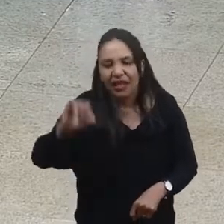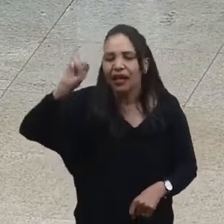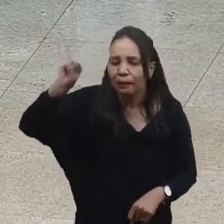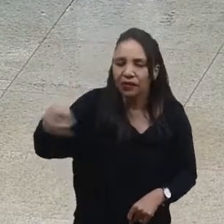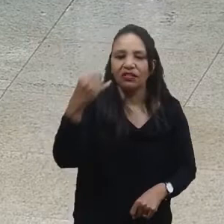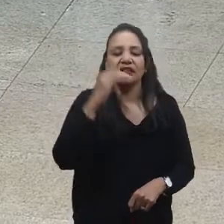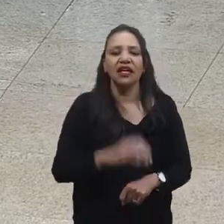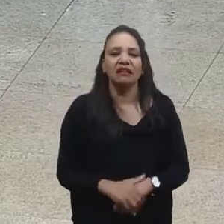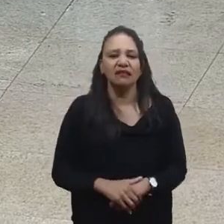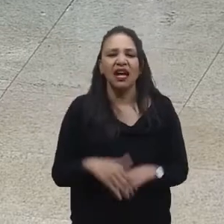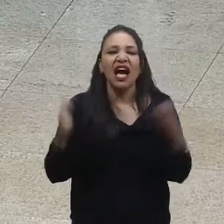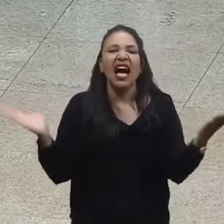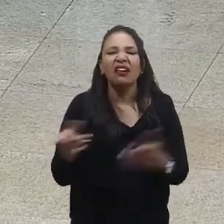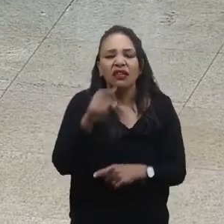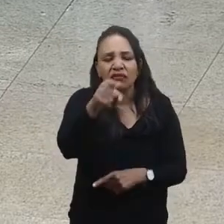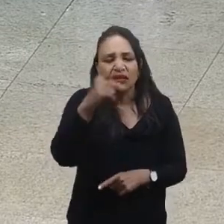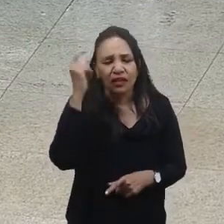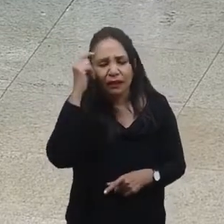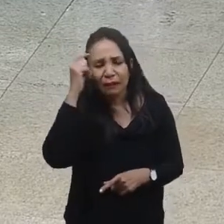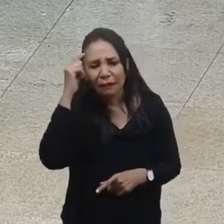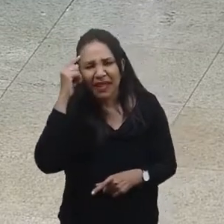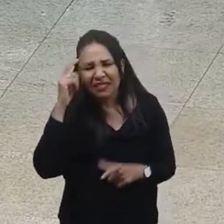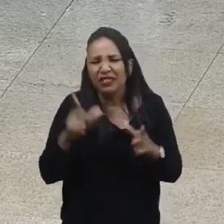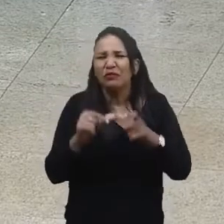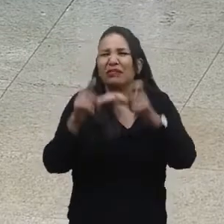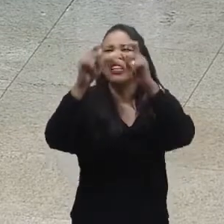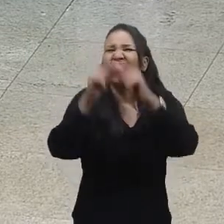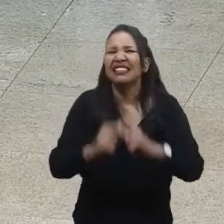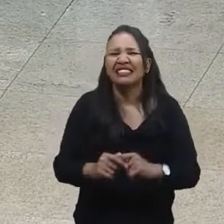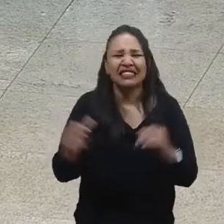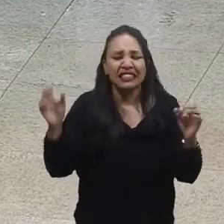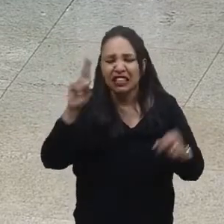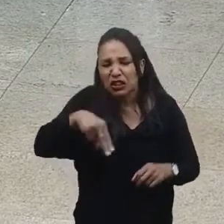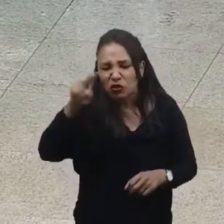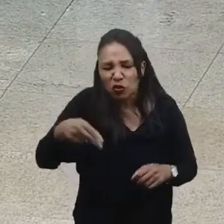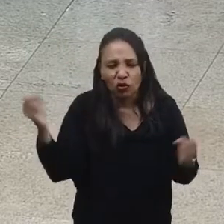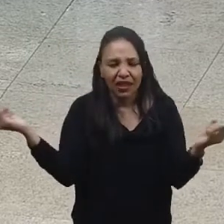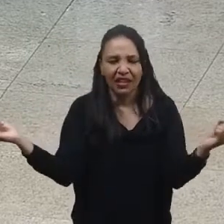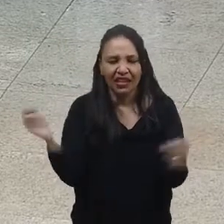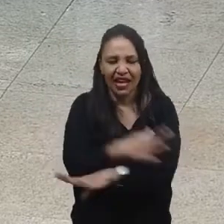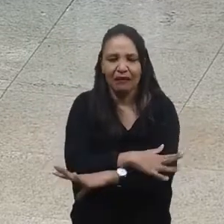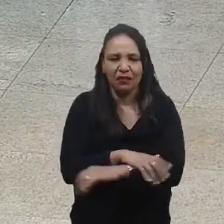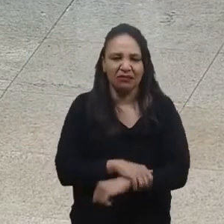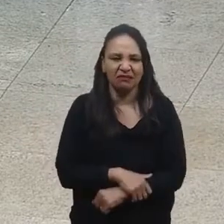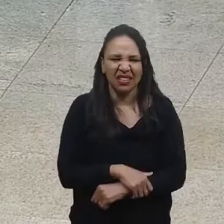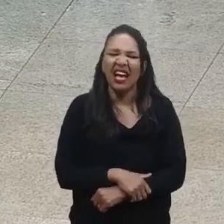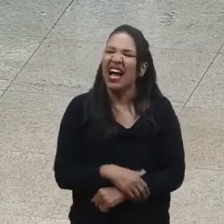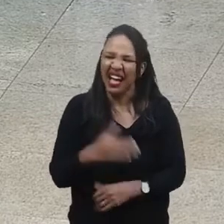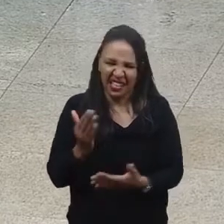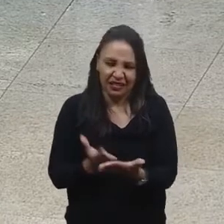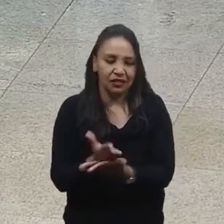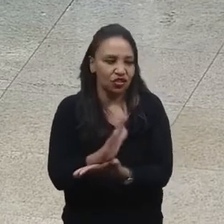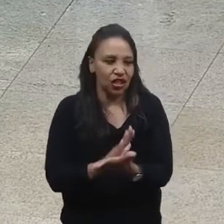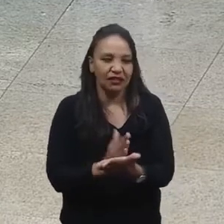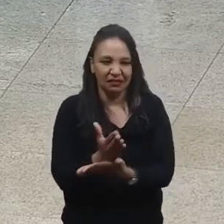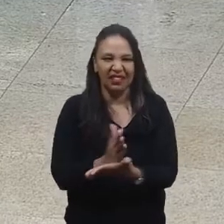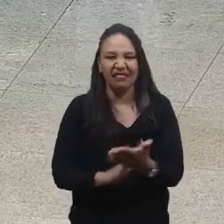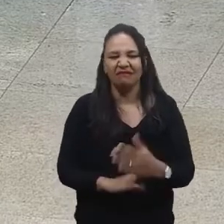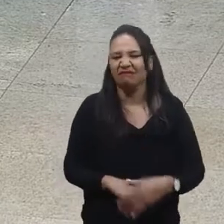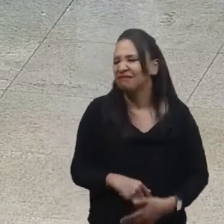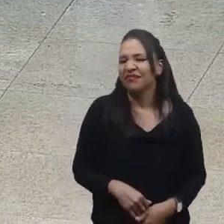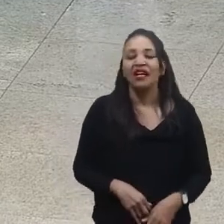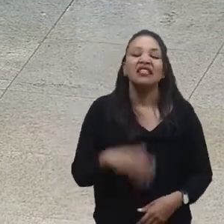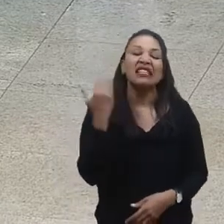imagine uma viagem de férias enfim se ele um tédio e não seria uma viagem boa